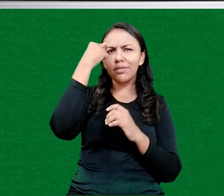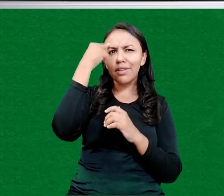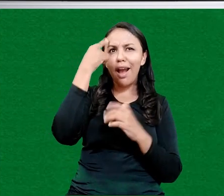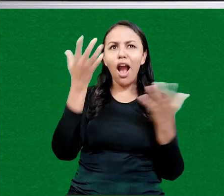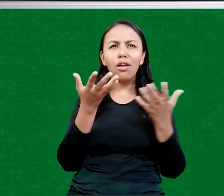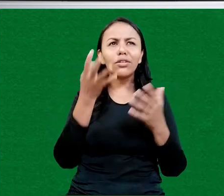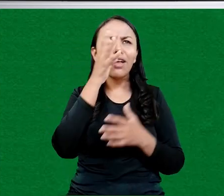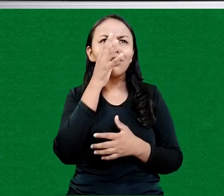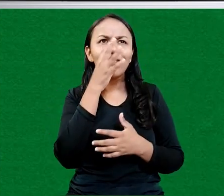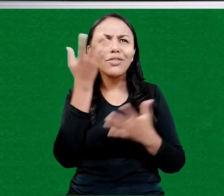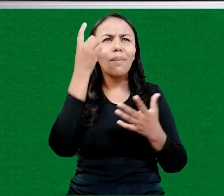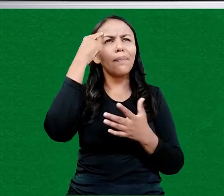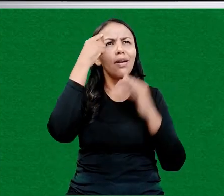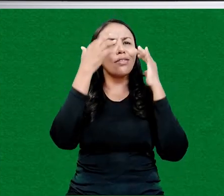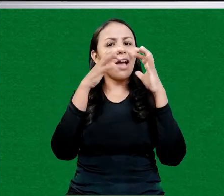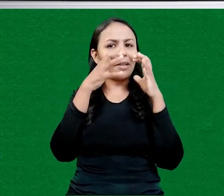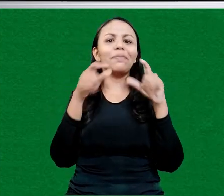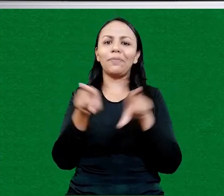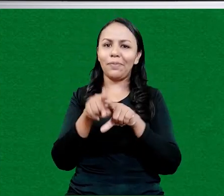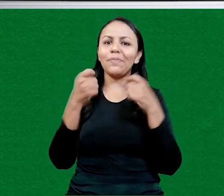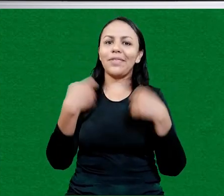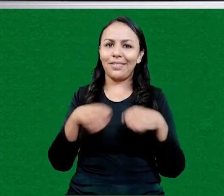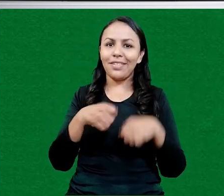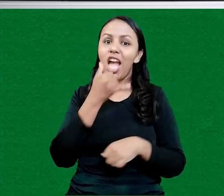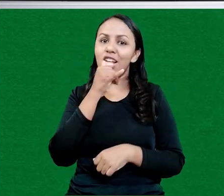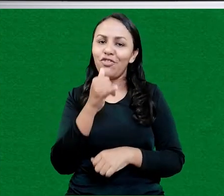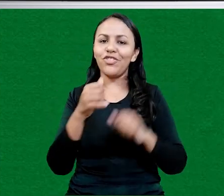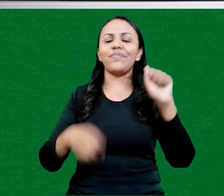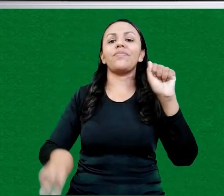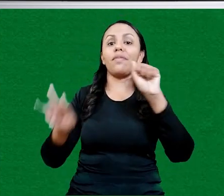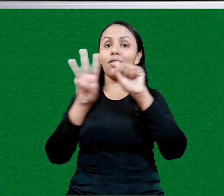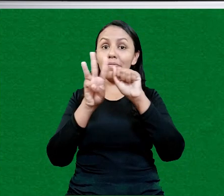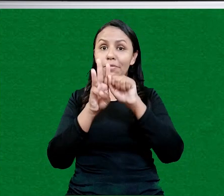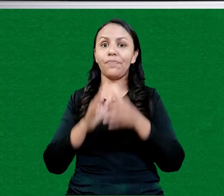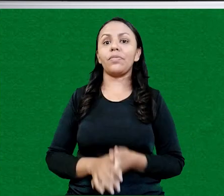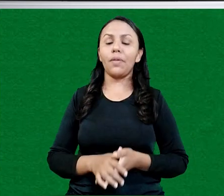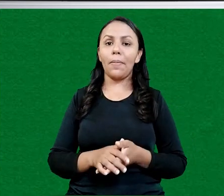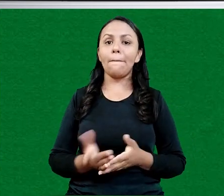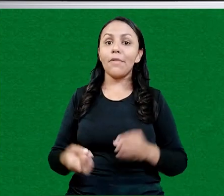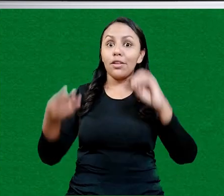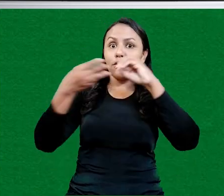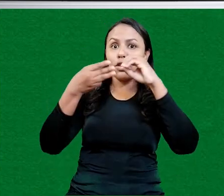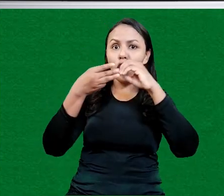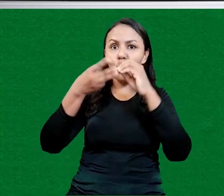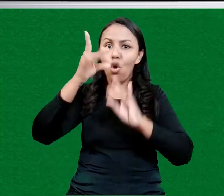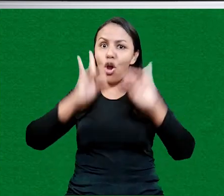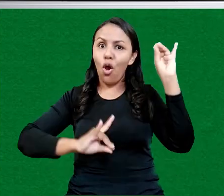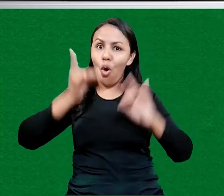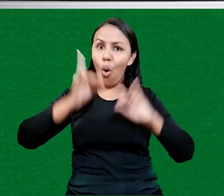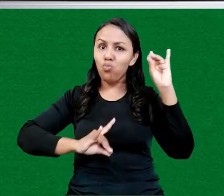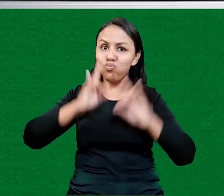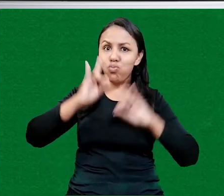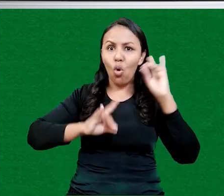estou falando agora, também é necessário ATP. As células endócrinas para a produção e